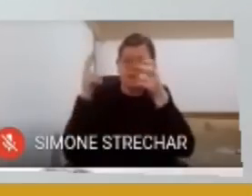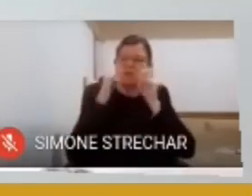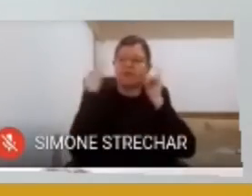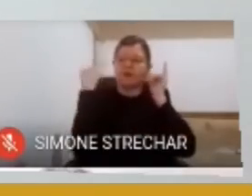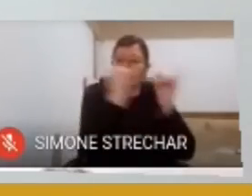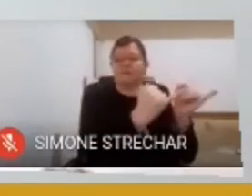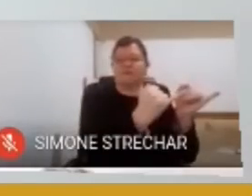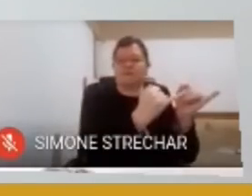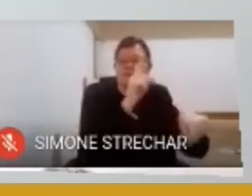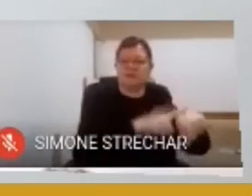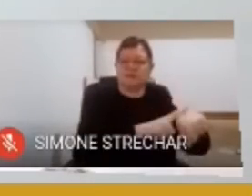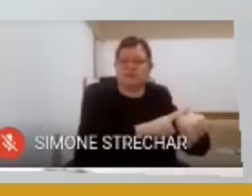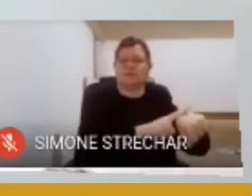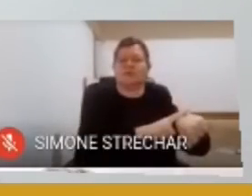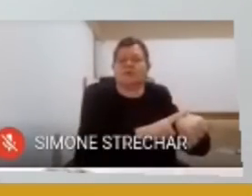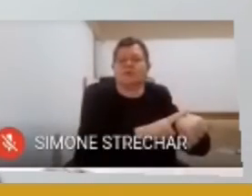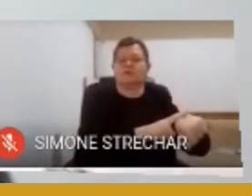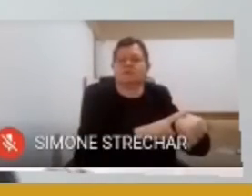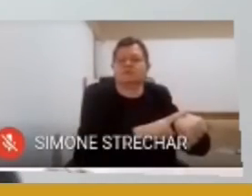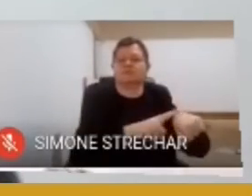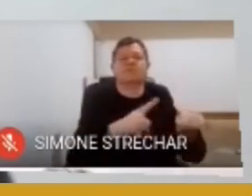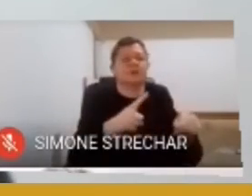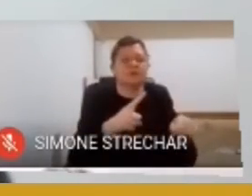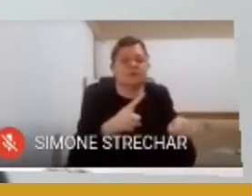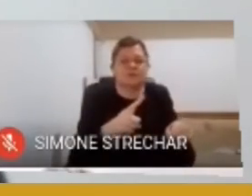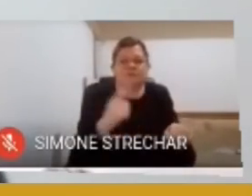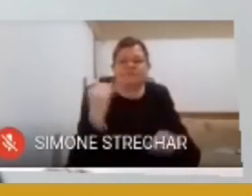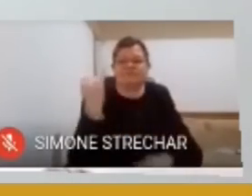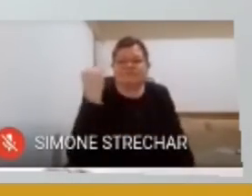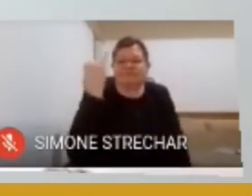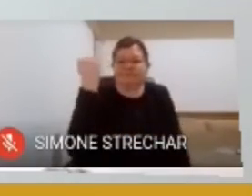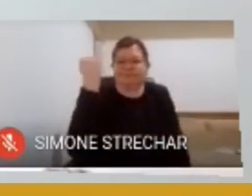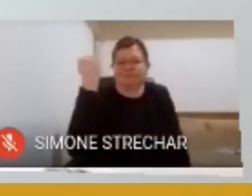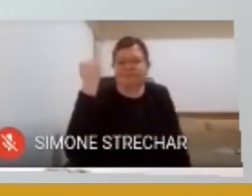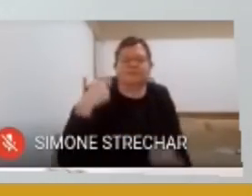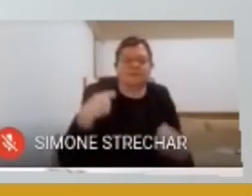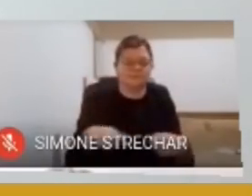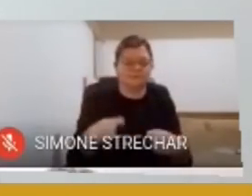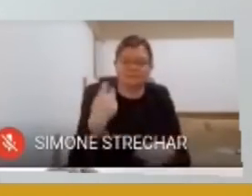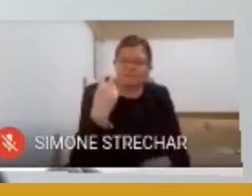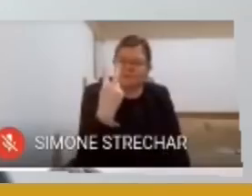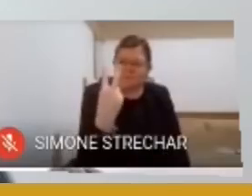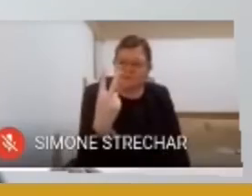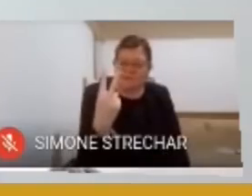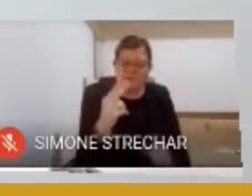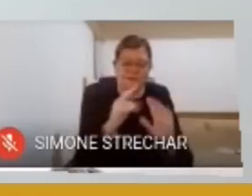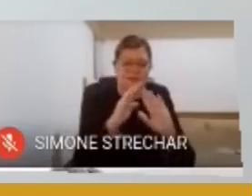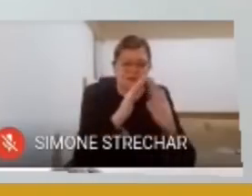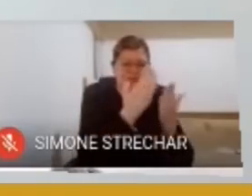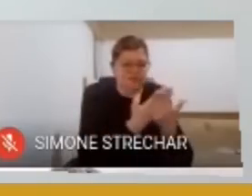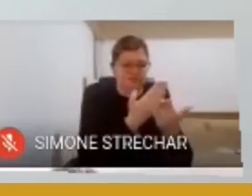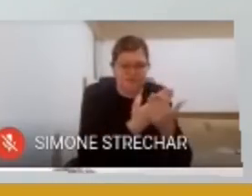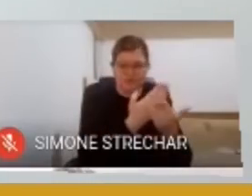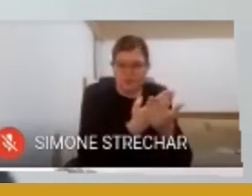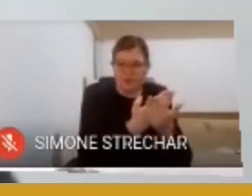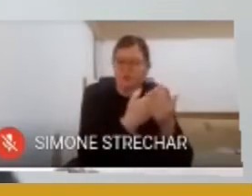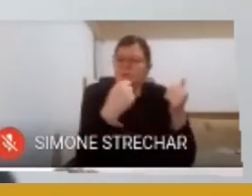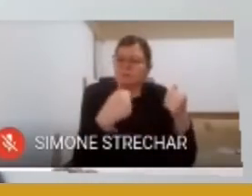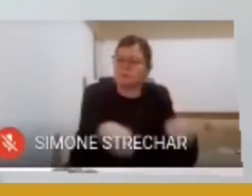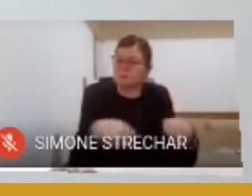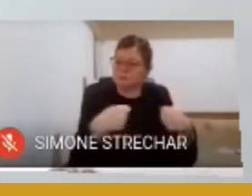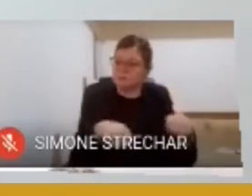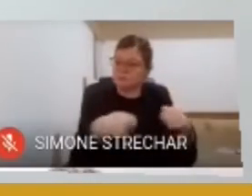todas as escolas, de todas as repartições públicas, de todos os ambientes públicos vão levar essa denúncia adiante, não